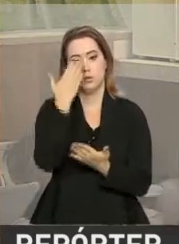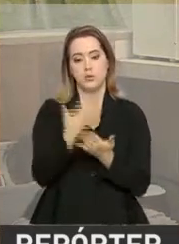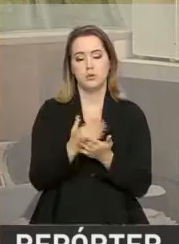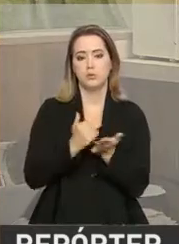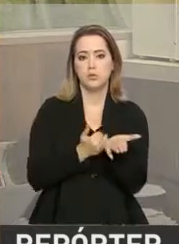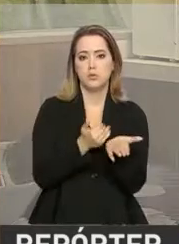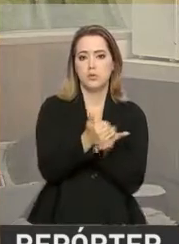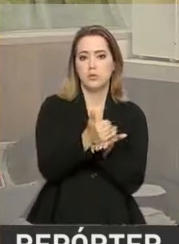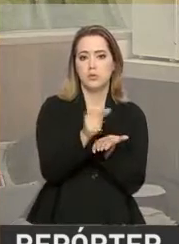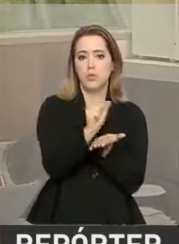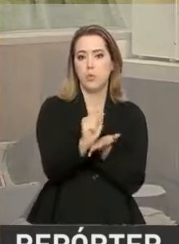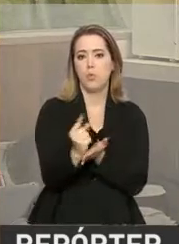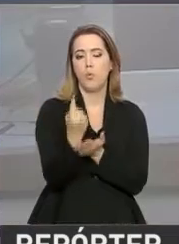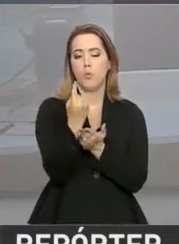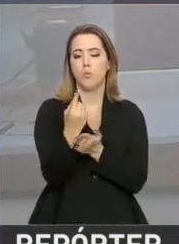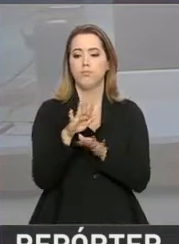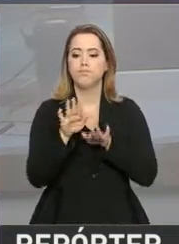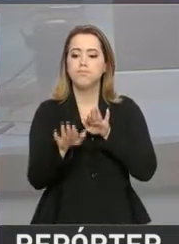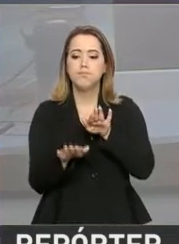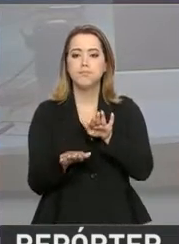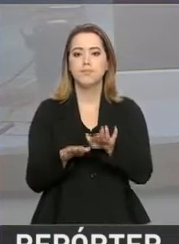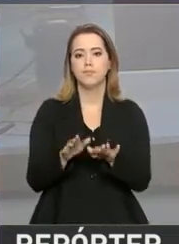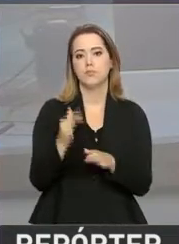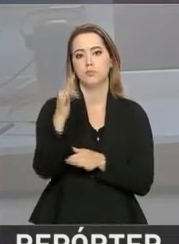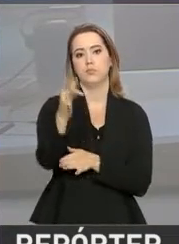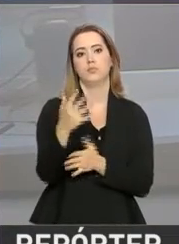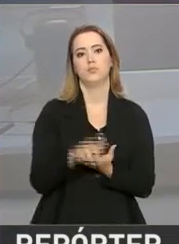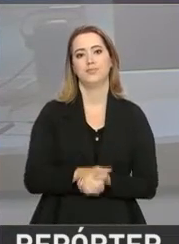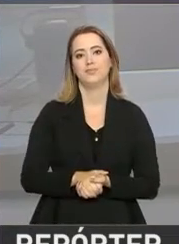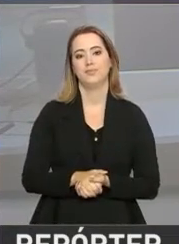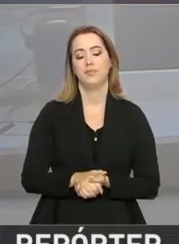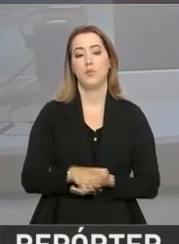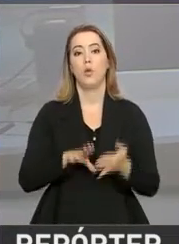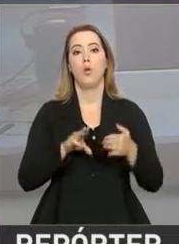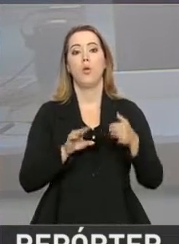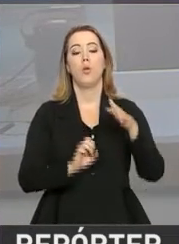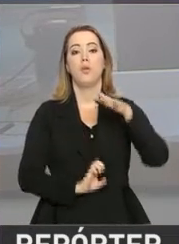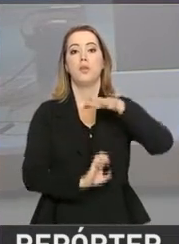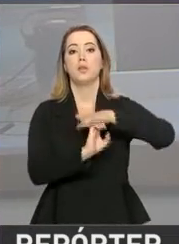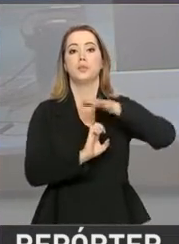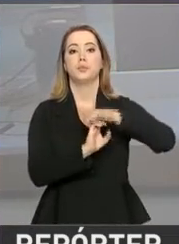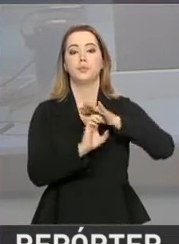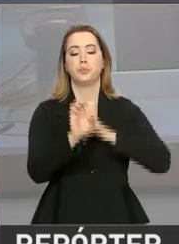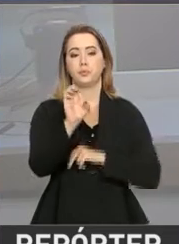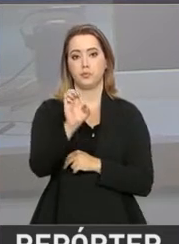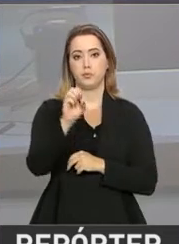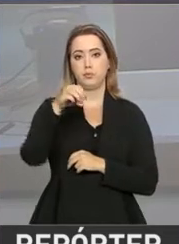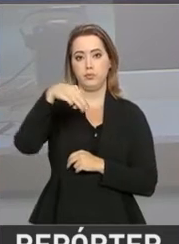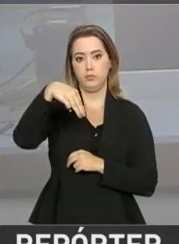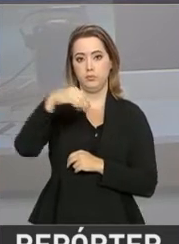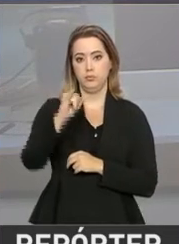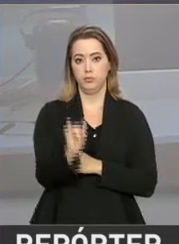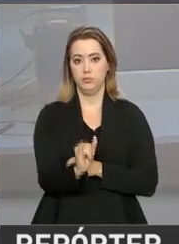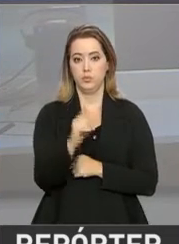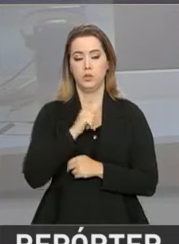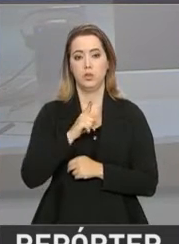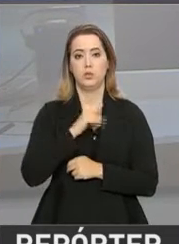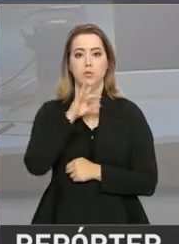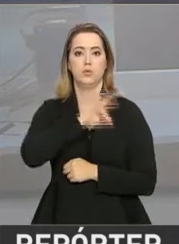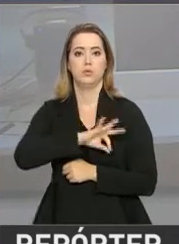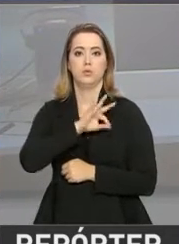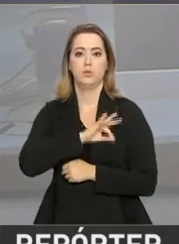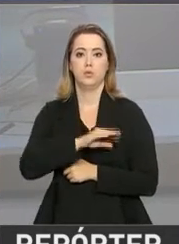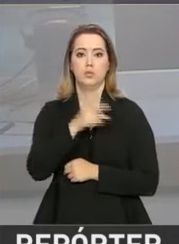um passo para o futuro. O microempreendedor individual que tiver renda mensal de até R$5.000 vai